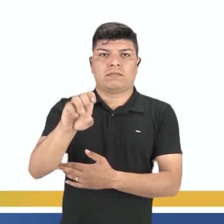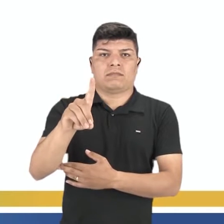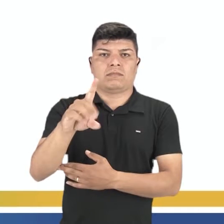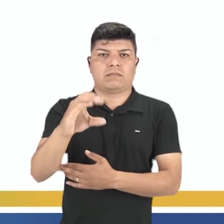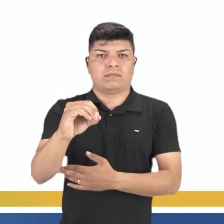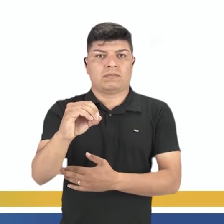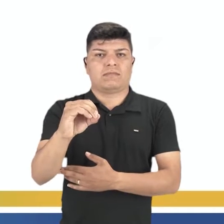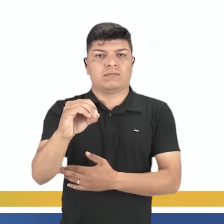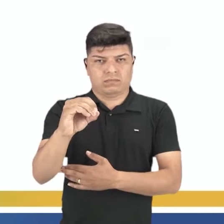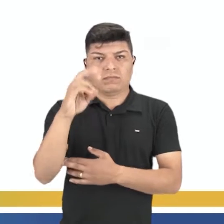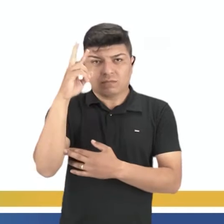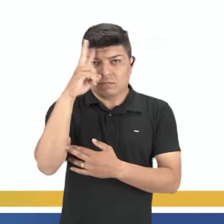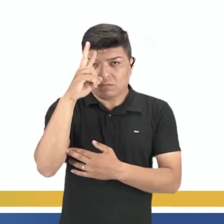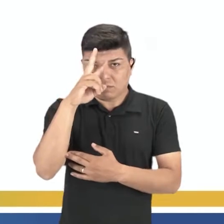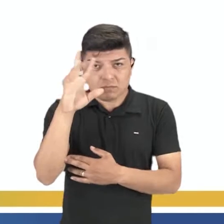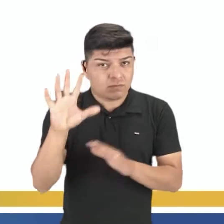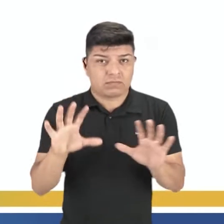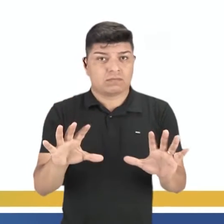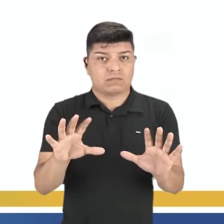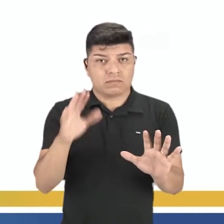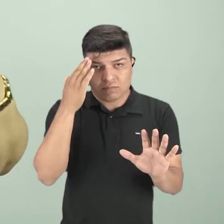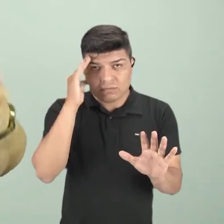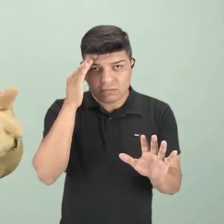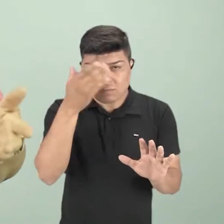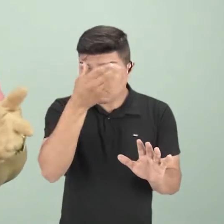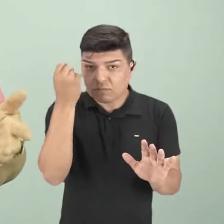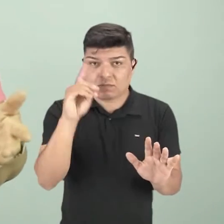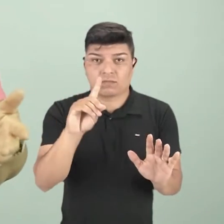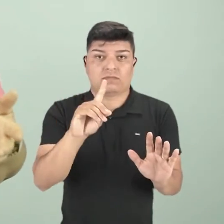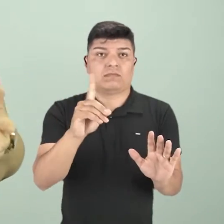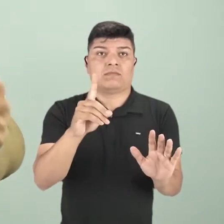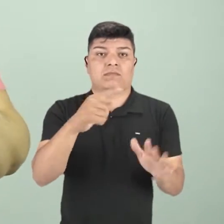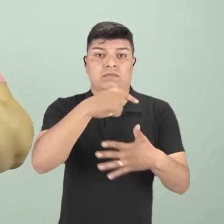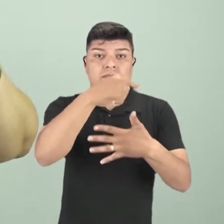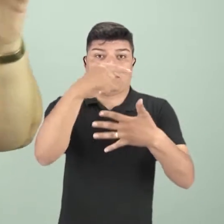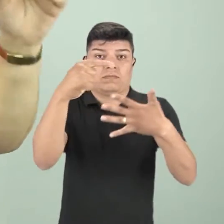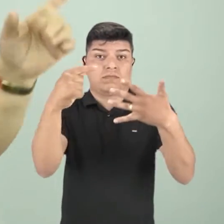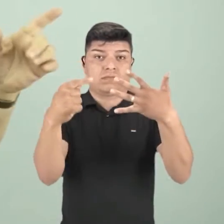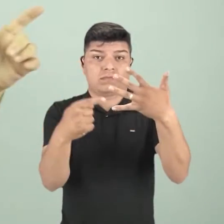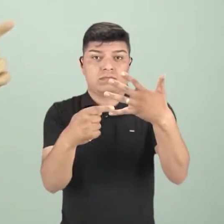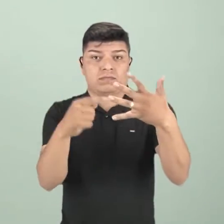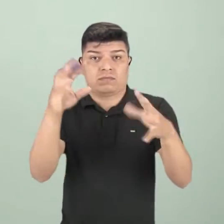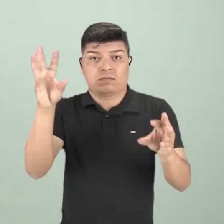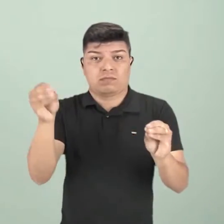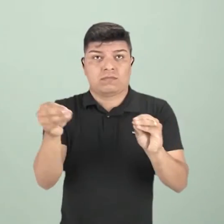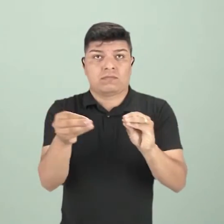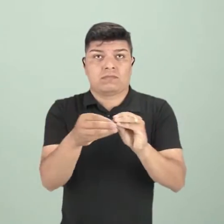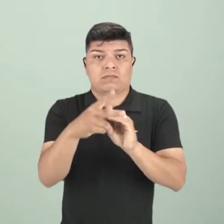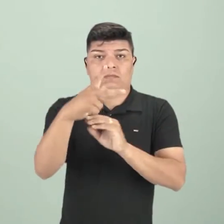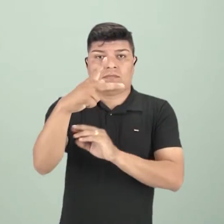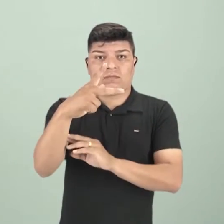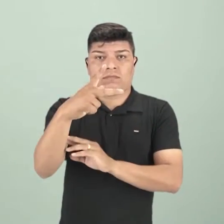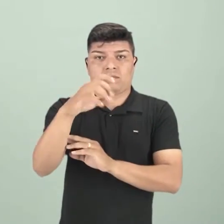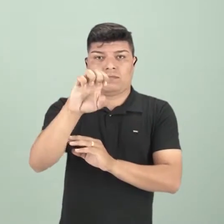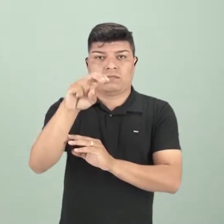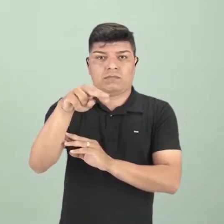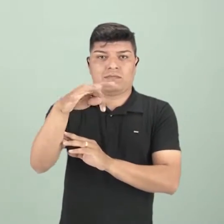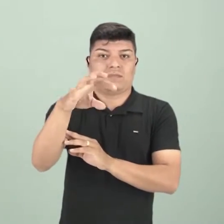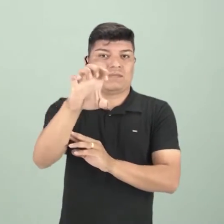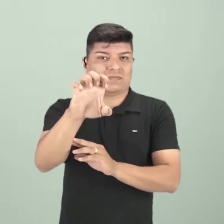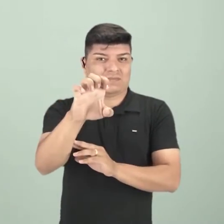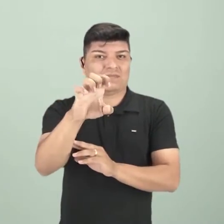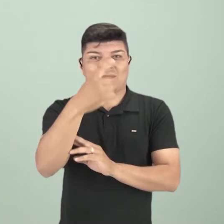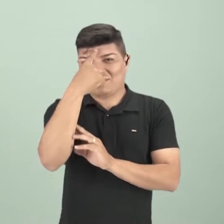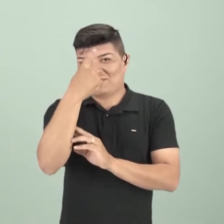si. Deu para entender? Então, não esqueça mais. Os elementos da narrativa formam o pente. E aqui vem essa ilustração só